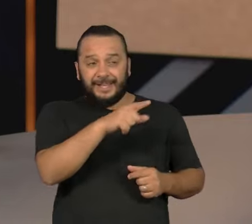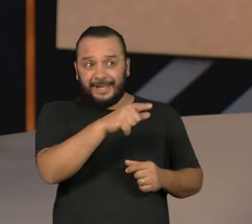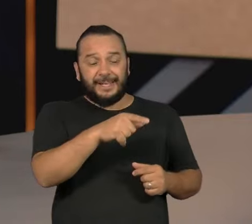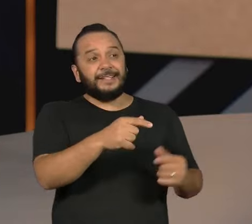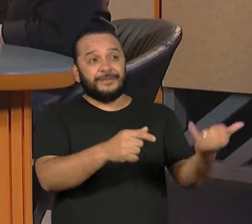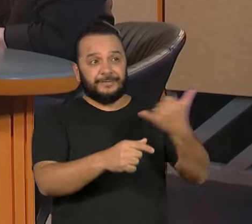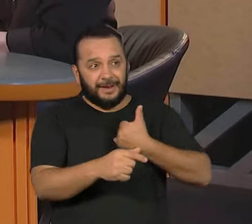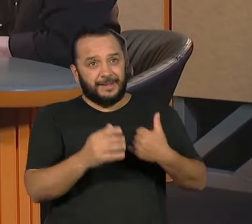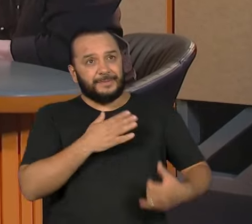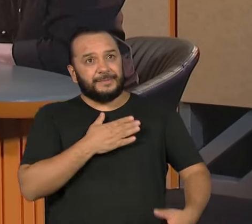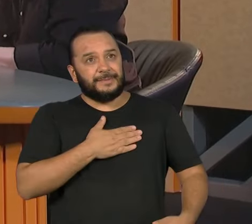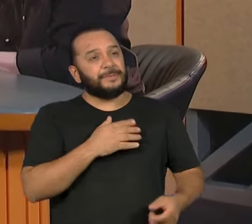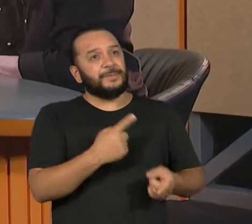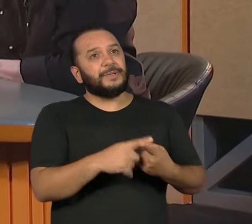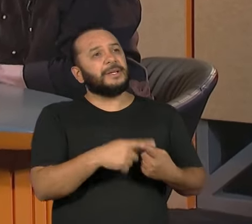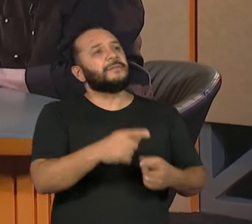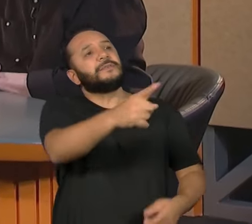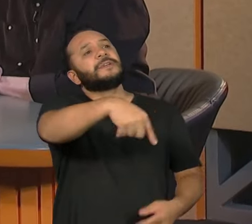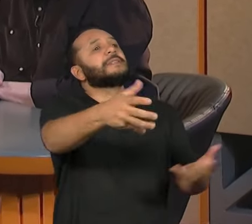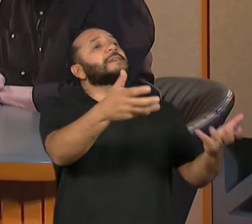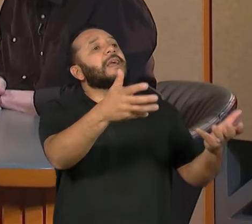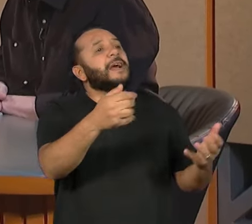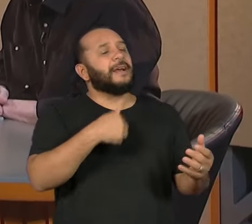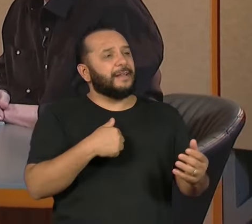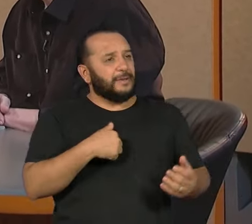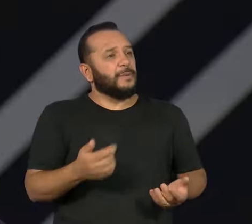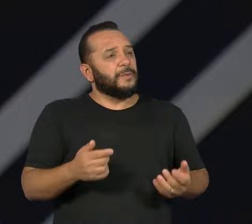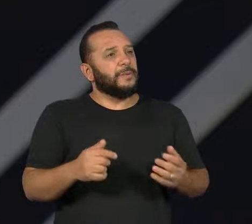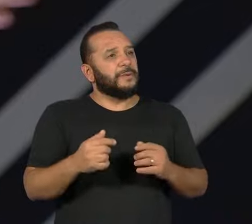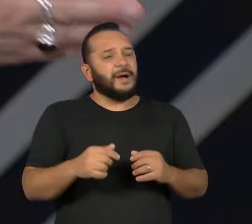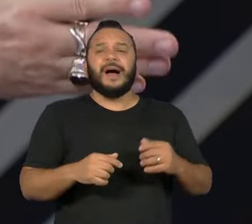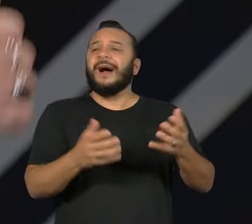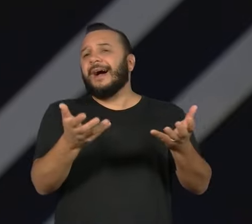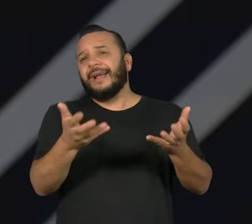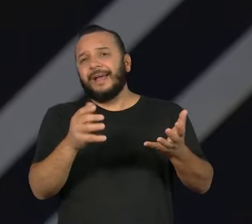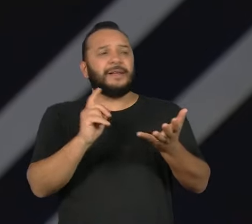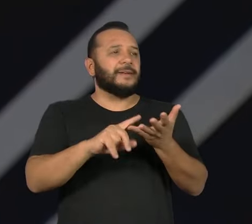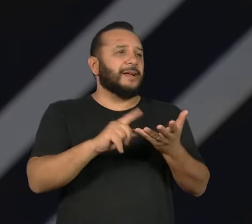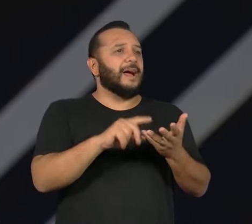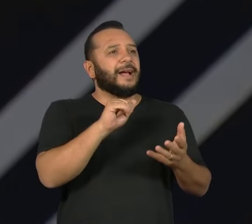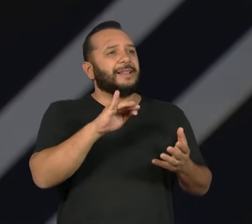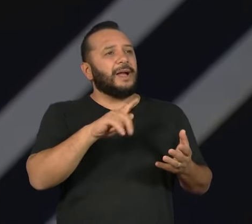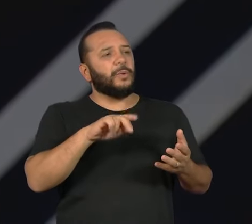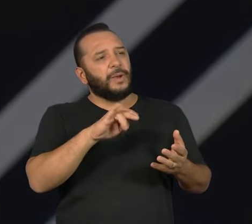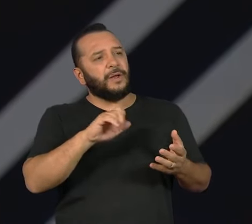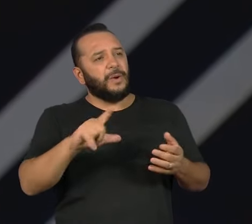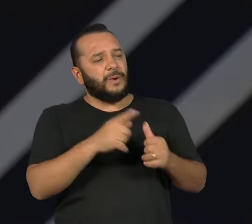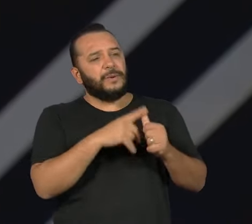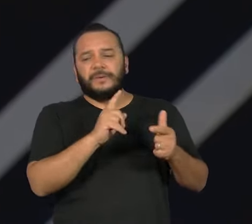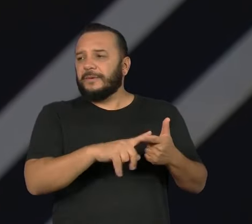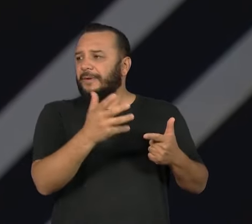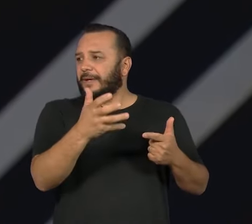também, porque muita coisa eu falo assim, o que vocês querem ouvir? Ah, toca Agnaldo Raiol, toca